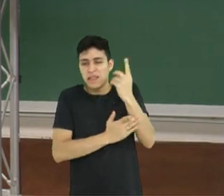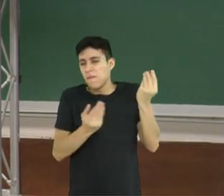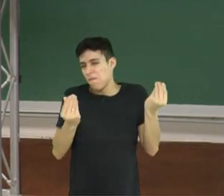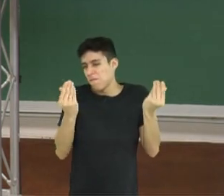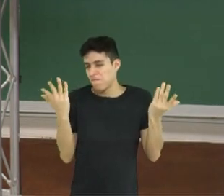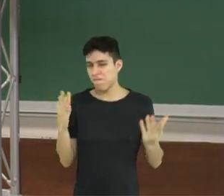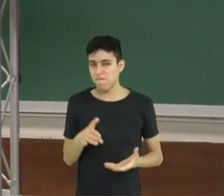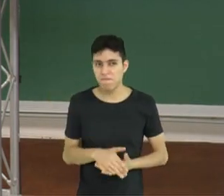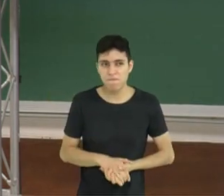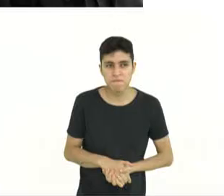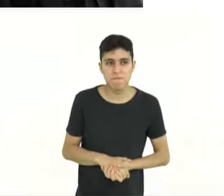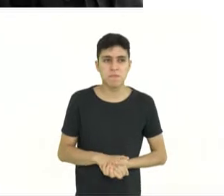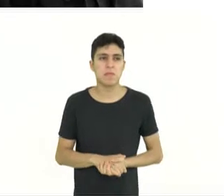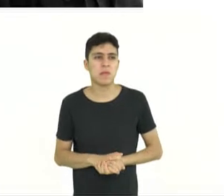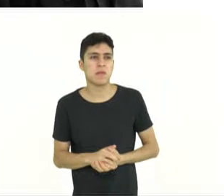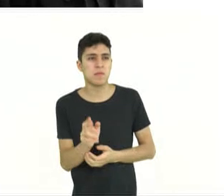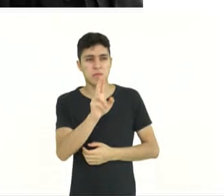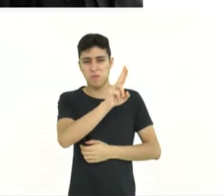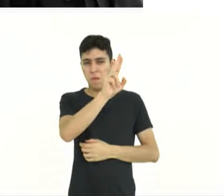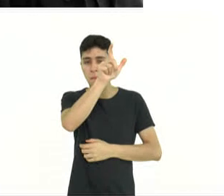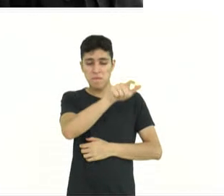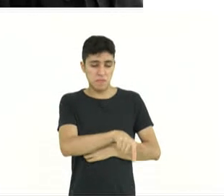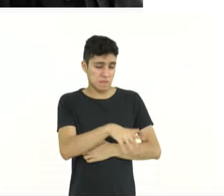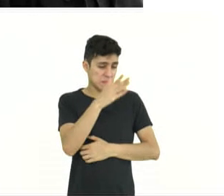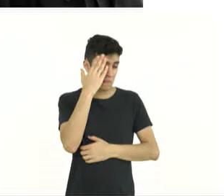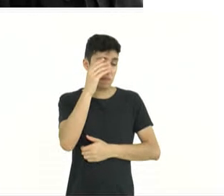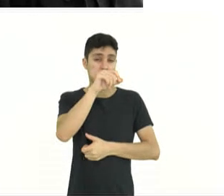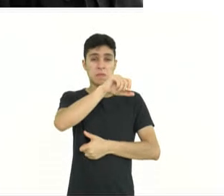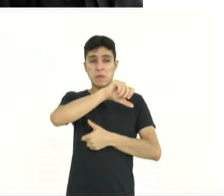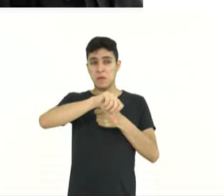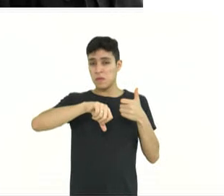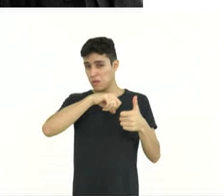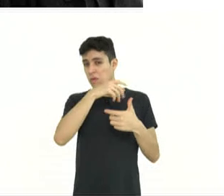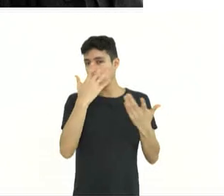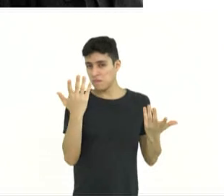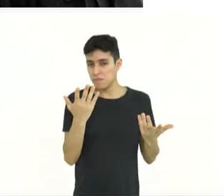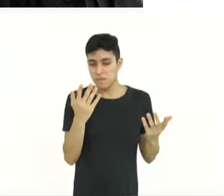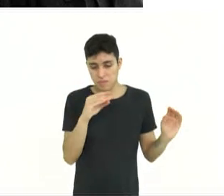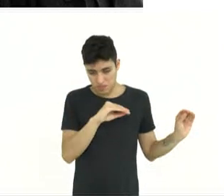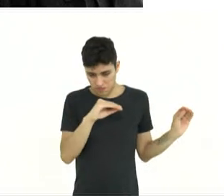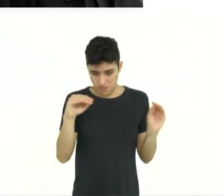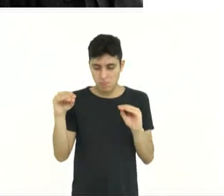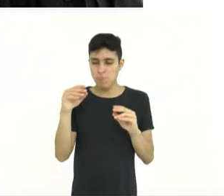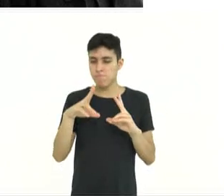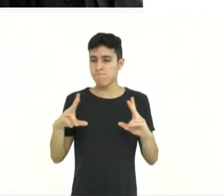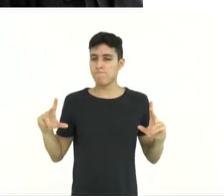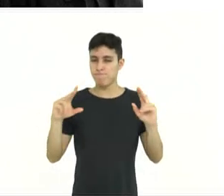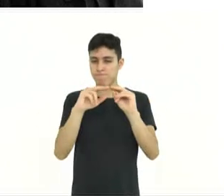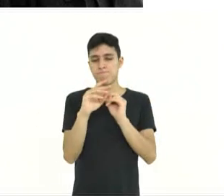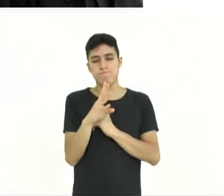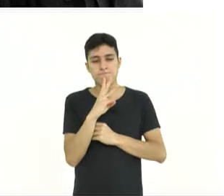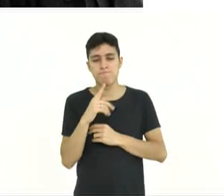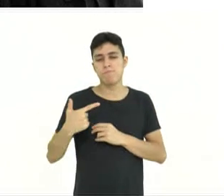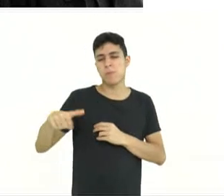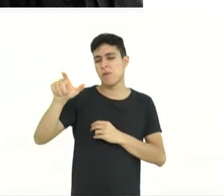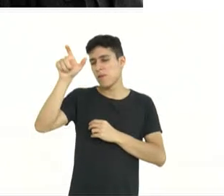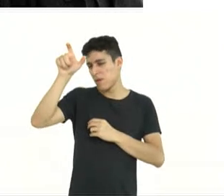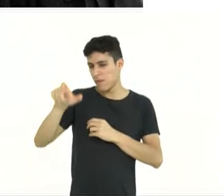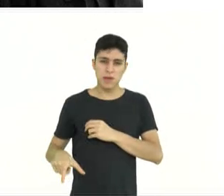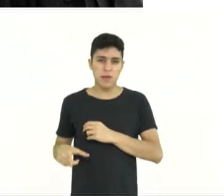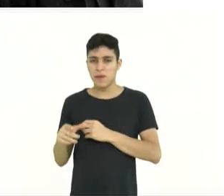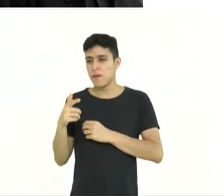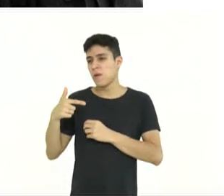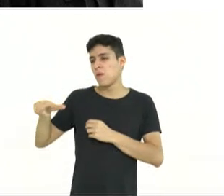primeiro grande nome né o que eu te mandei que mudou os para Paris a fim de especializar suas técnicas lá conhecer o Camille Pissarro